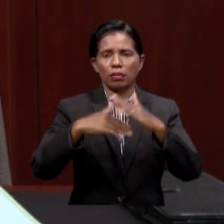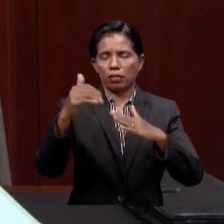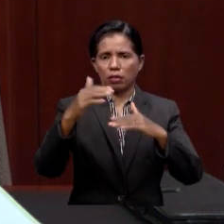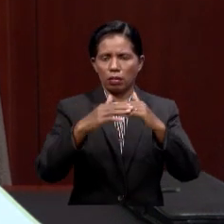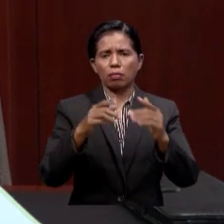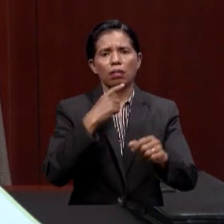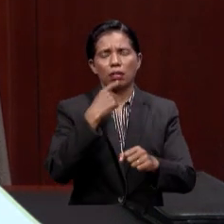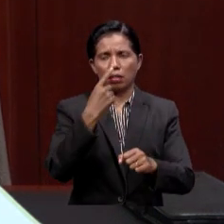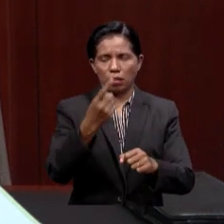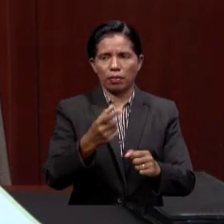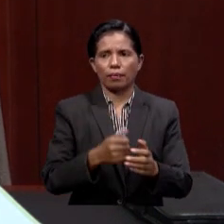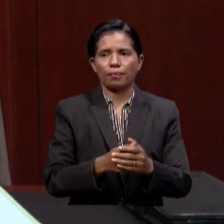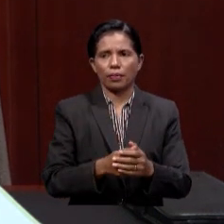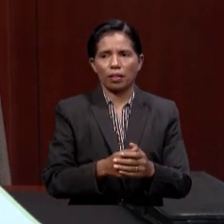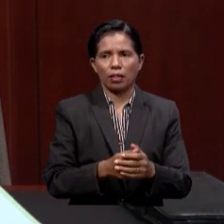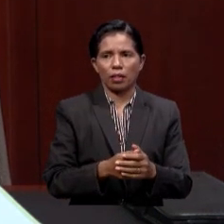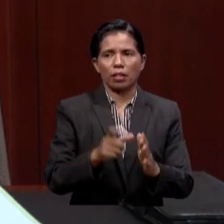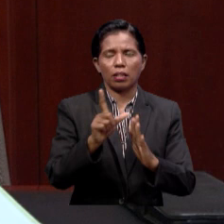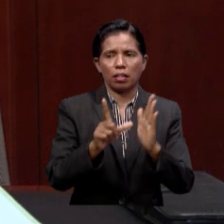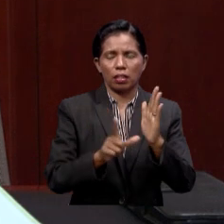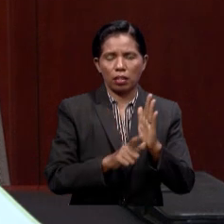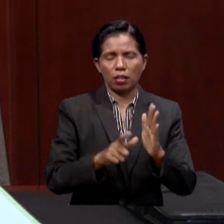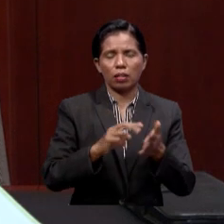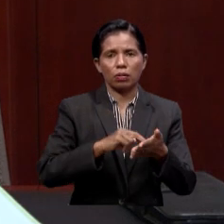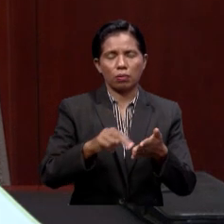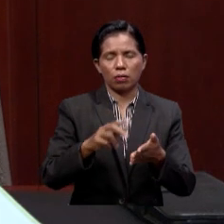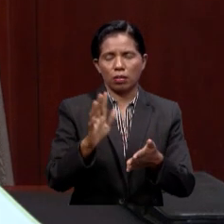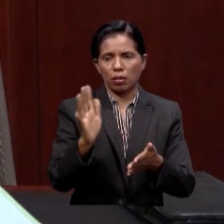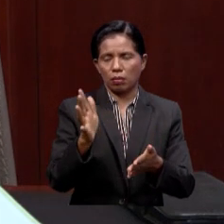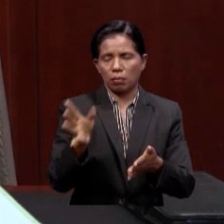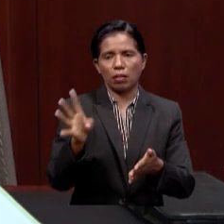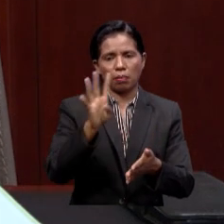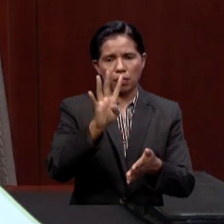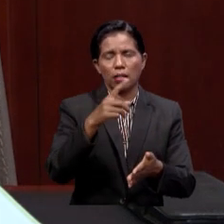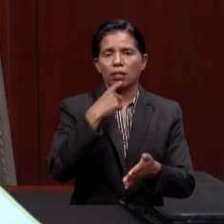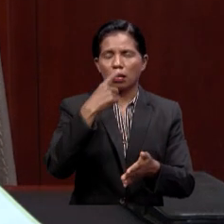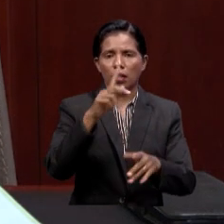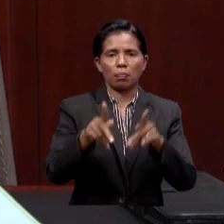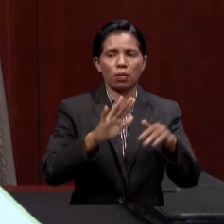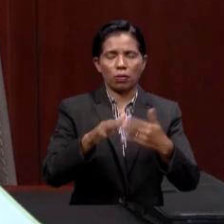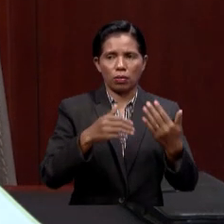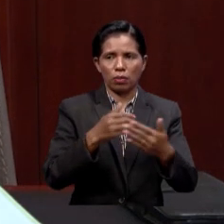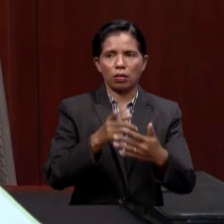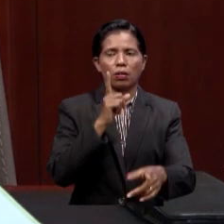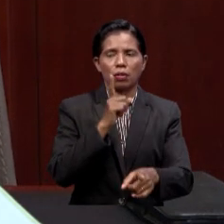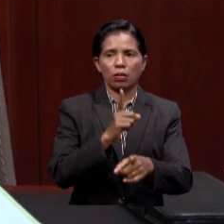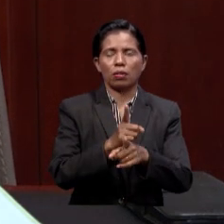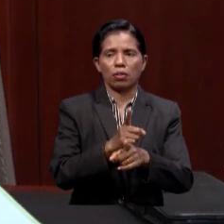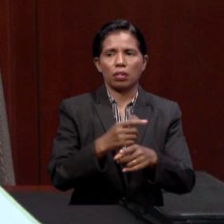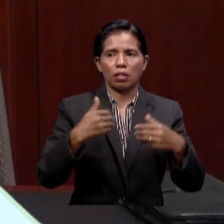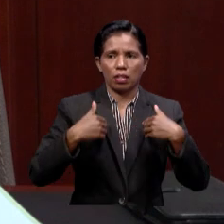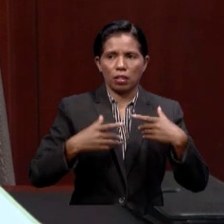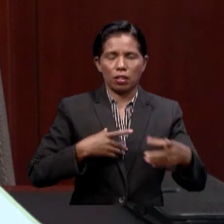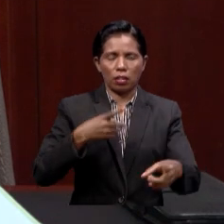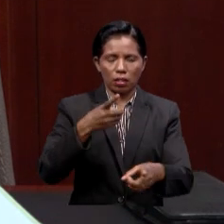iha binti lei nomor 54 hatete sida daun hutu tu los ne teng iha direitu parai